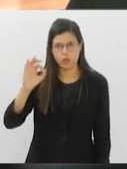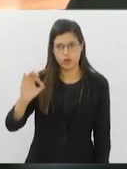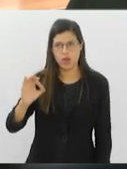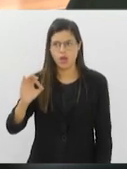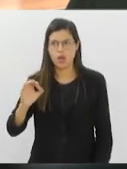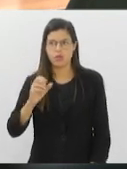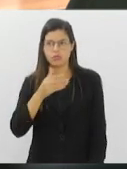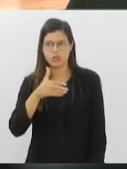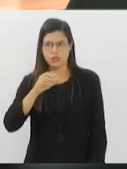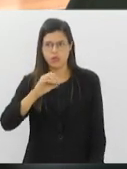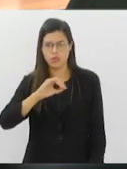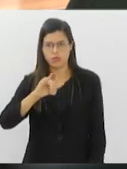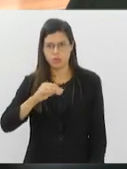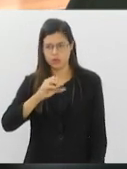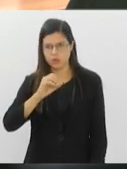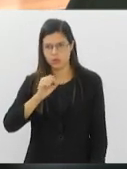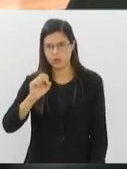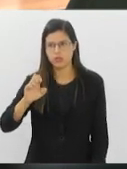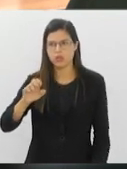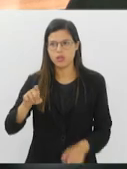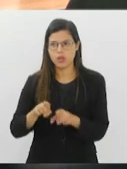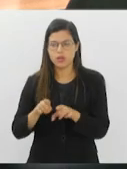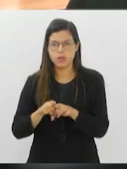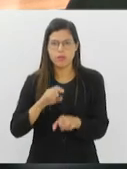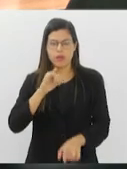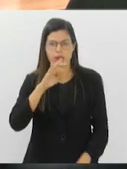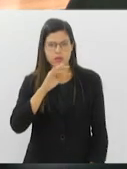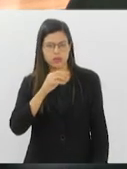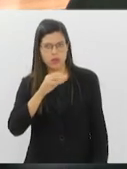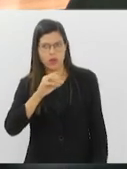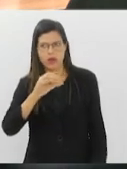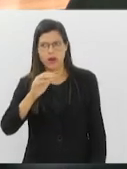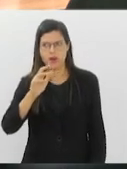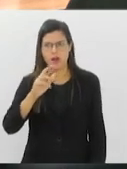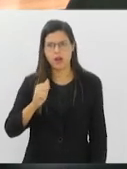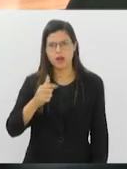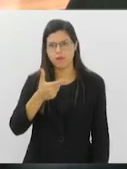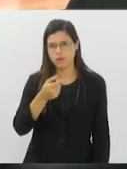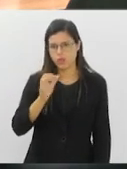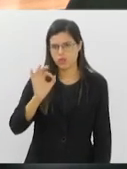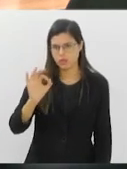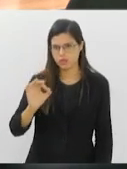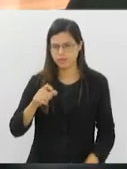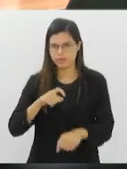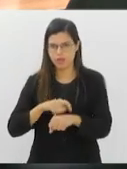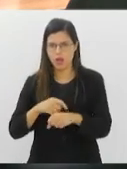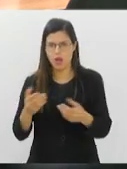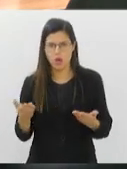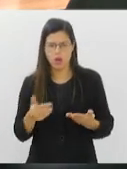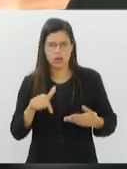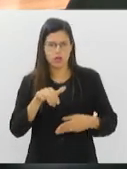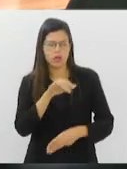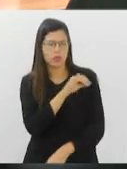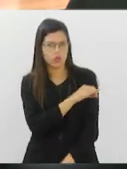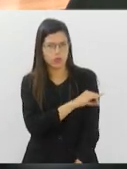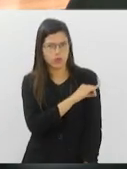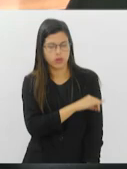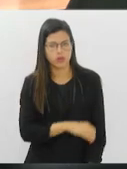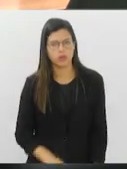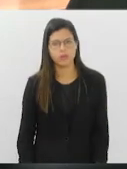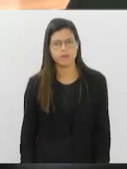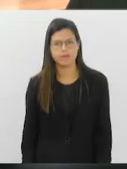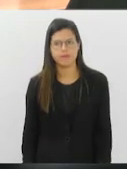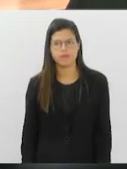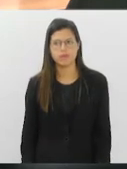e Taucara, com sol e 20 graus nesse momento. Vamos ver agora como está o tempo aqui no Rio de Janeiro. Você vê